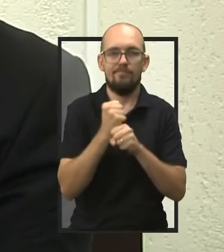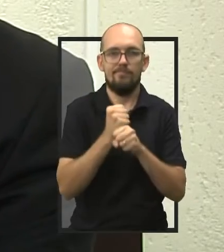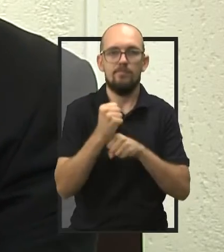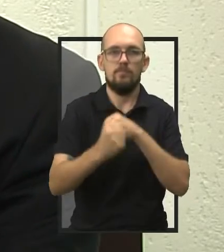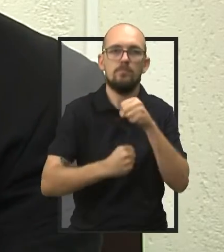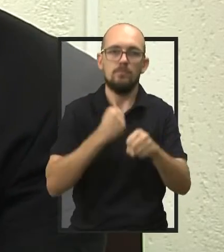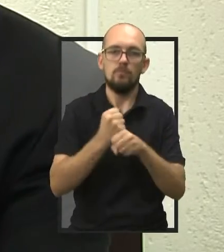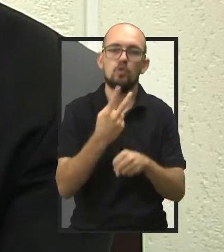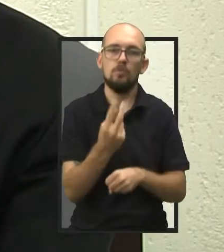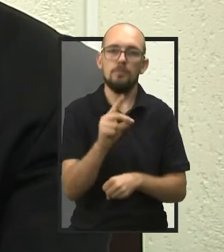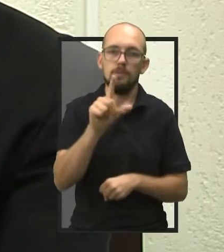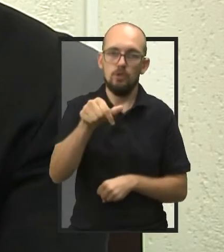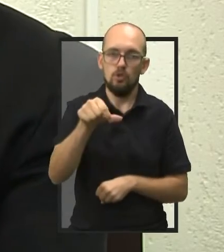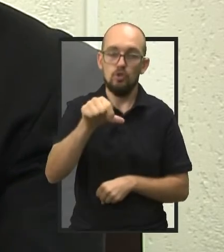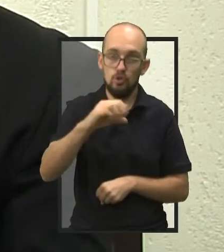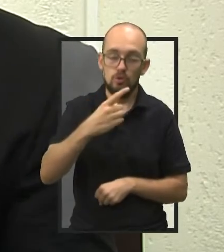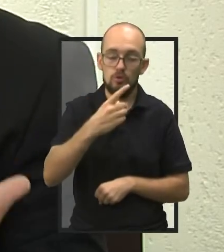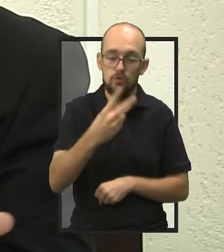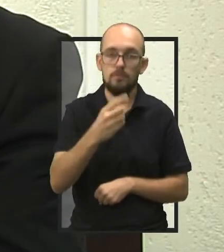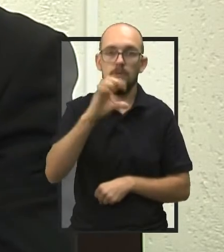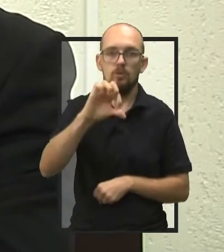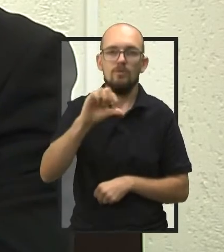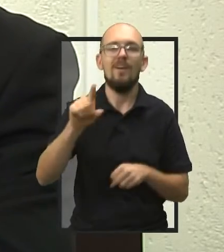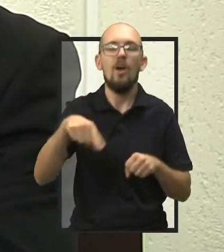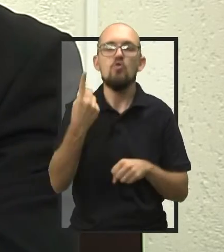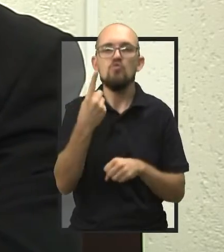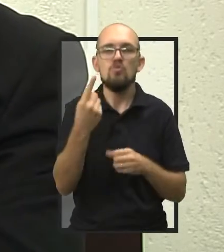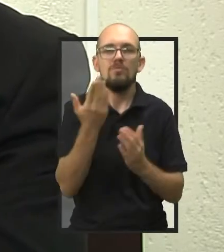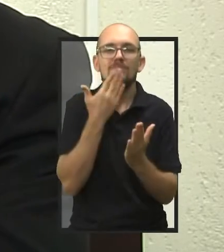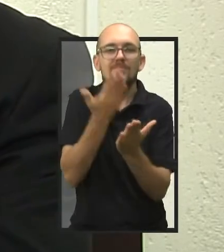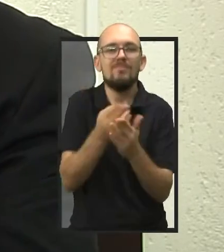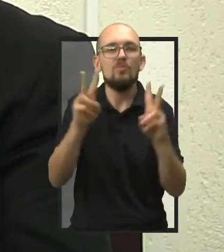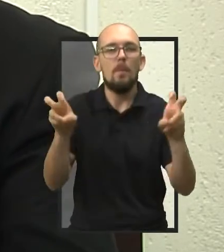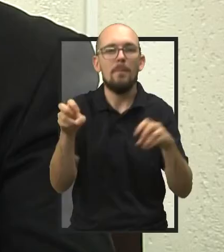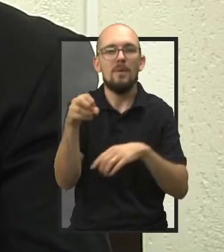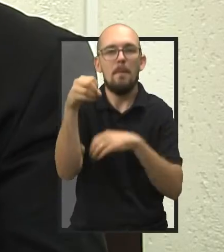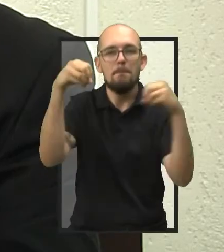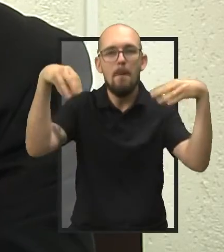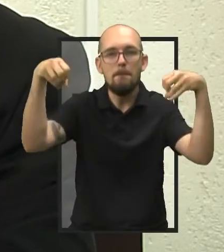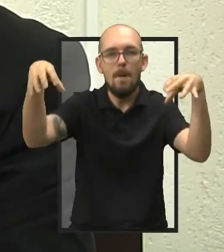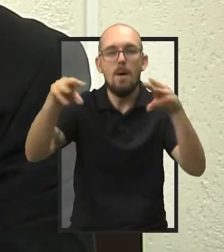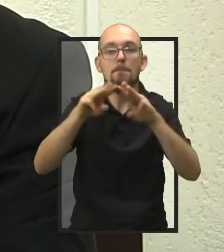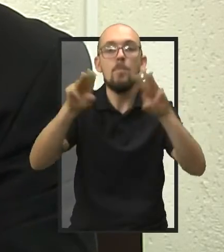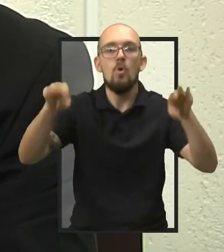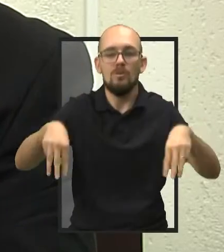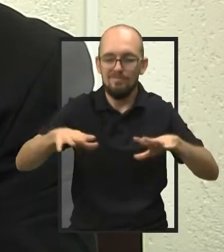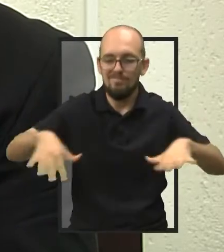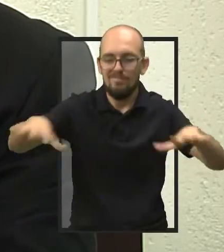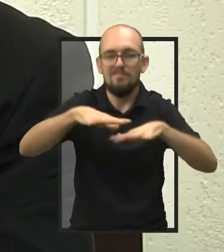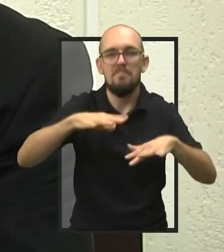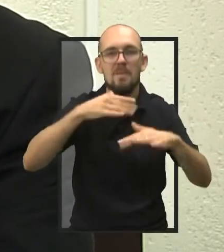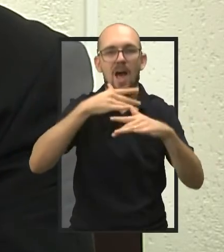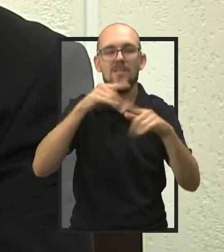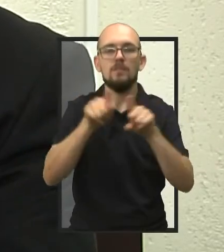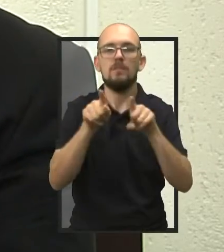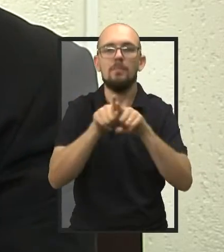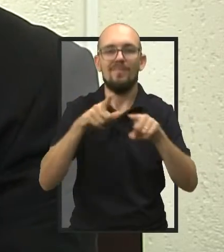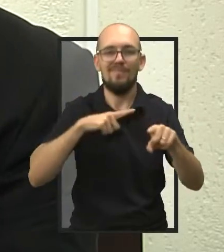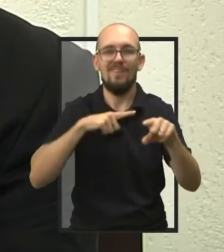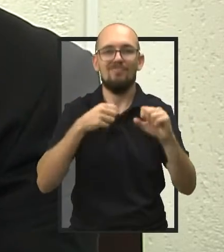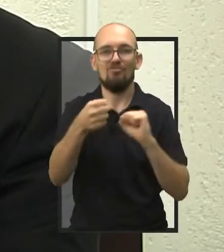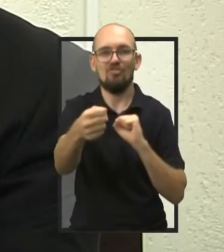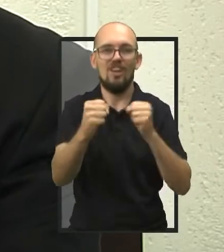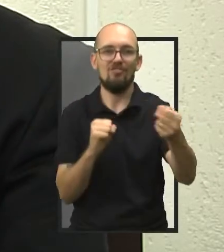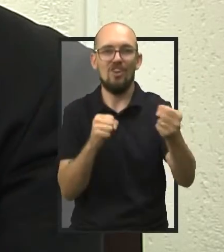um requerimento que trata da iluminação daquela praça do museu e também da revitalização dos equipamentos de ginástica